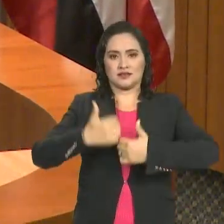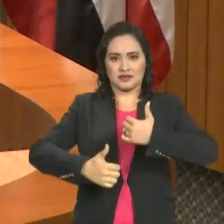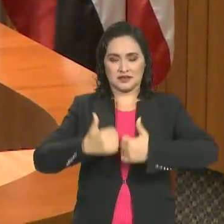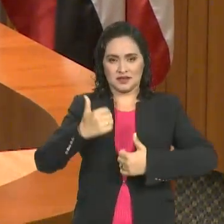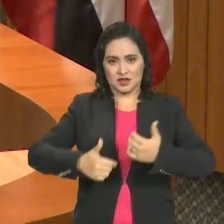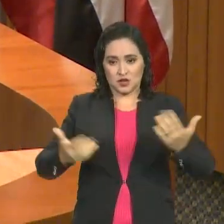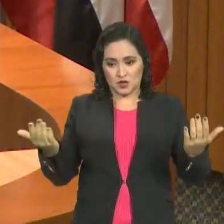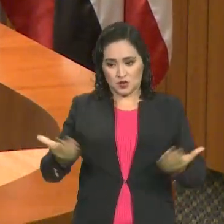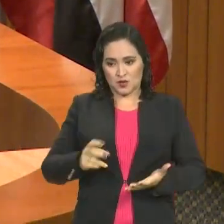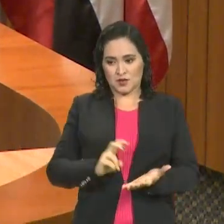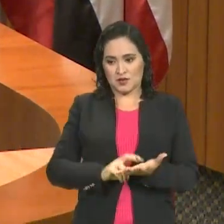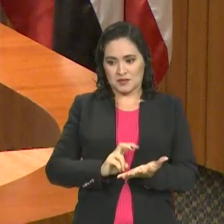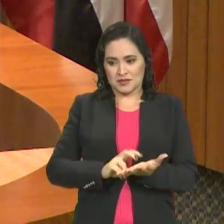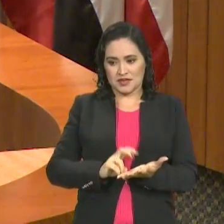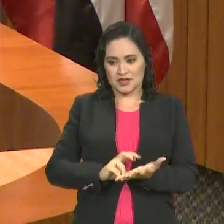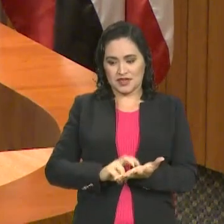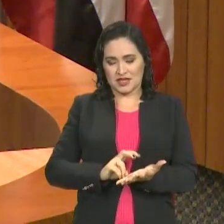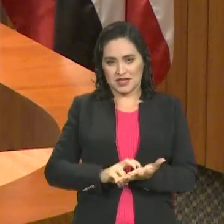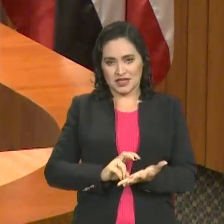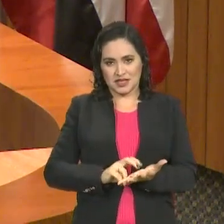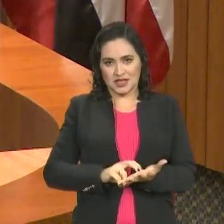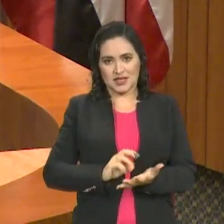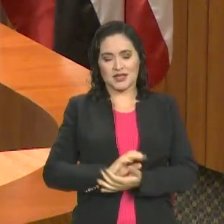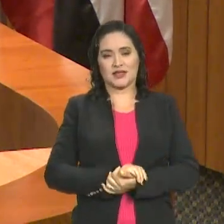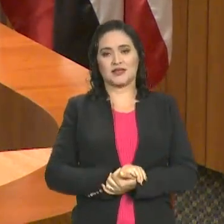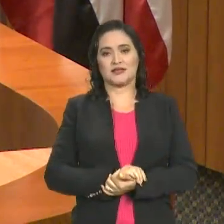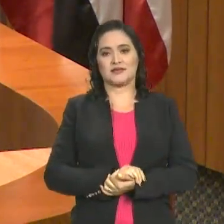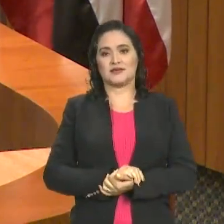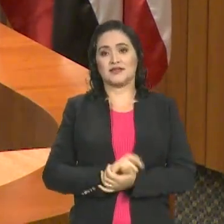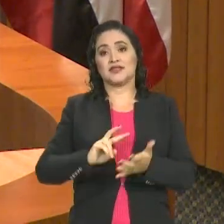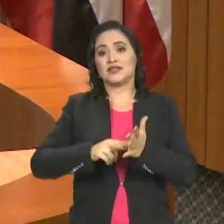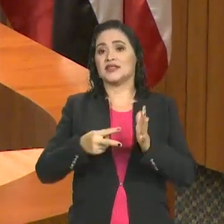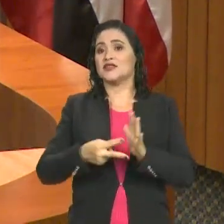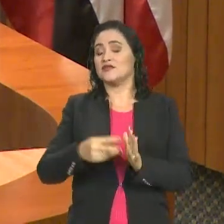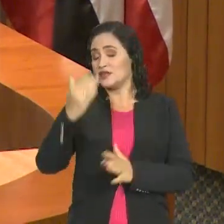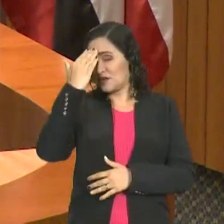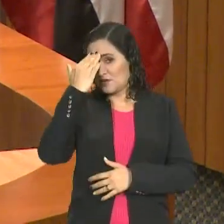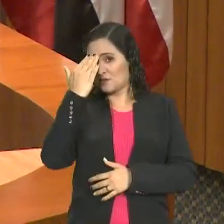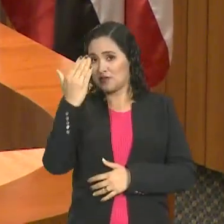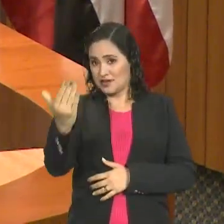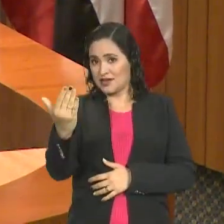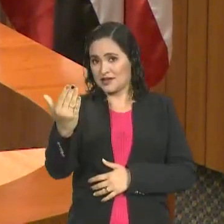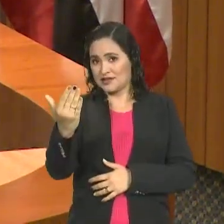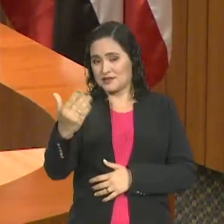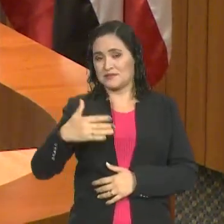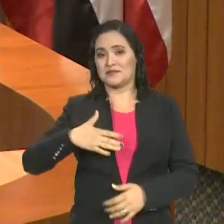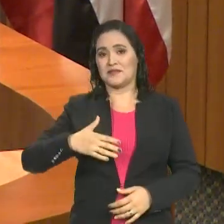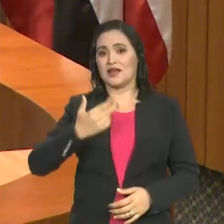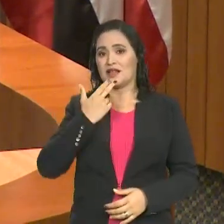Saleh, Shukran Saleh. Né? Então, por falar em derrota,